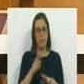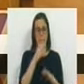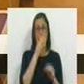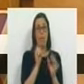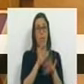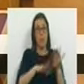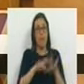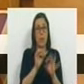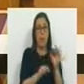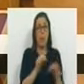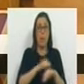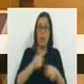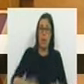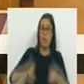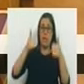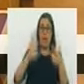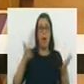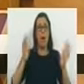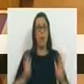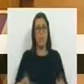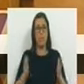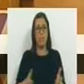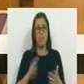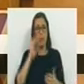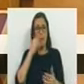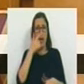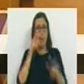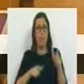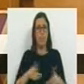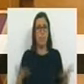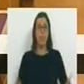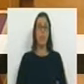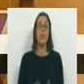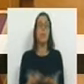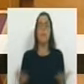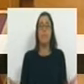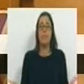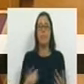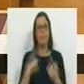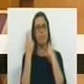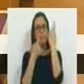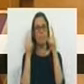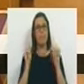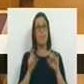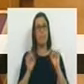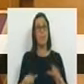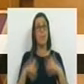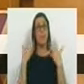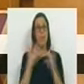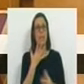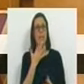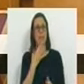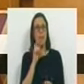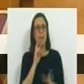aplicação no meio urbano sem causar riscos às pessoas. E portanto, pensamos que este princípio da